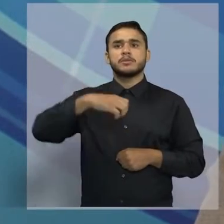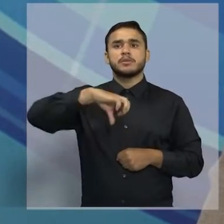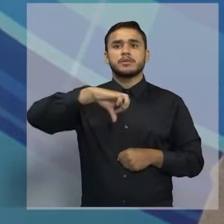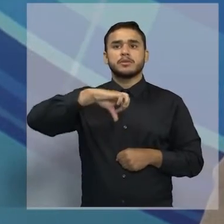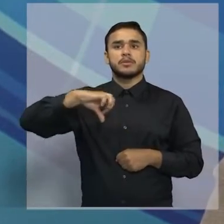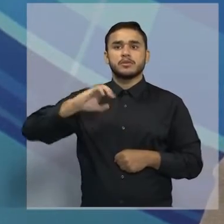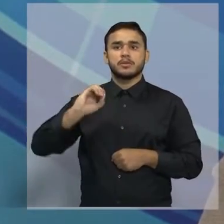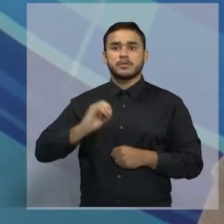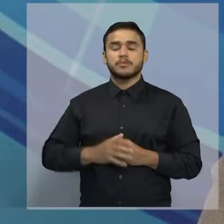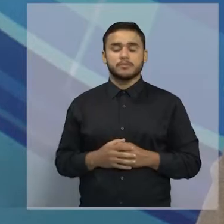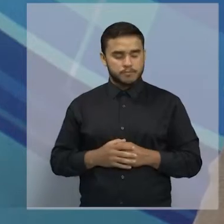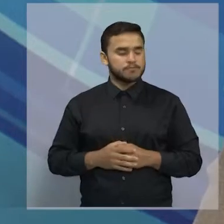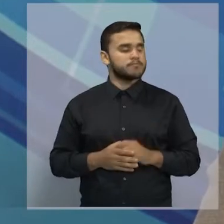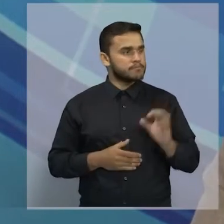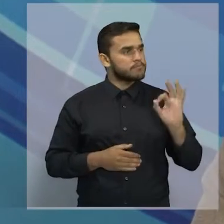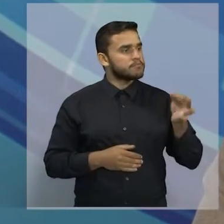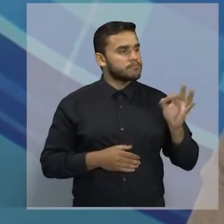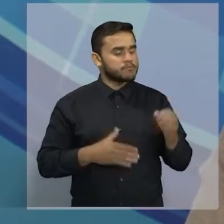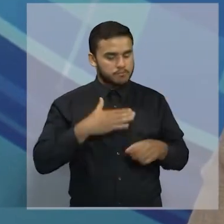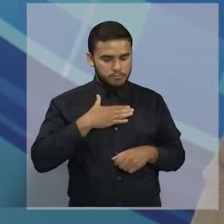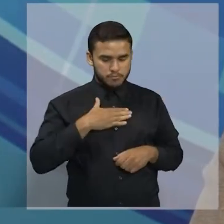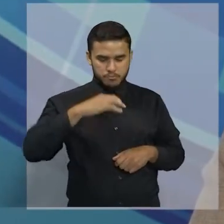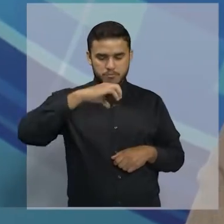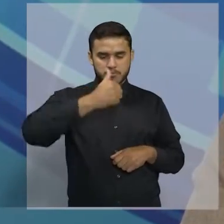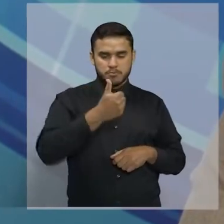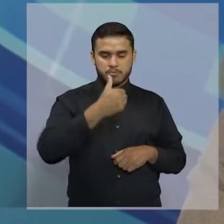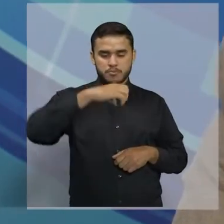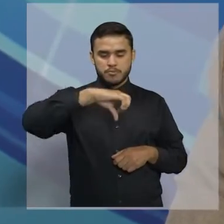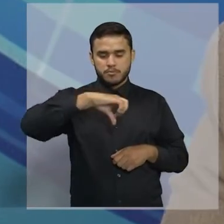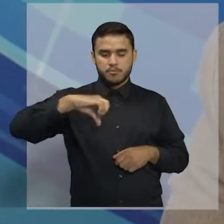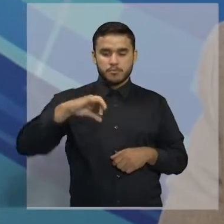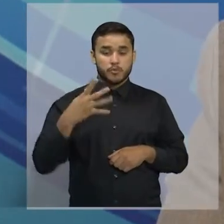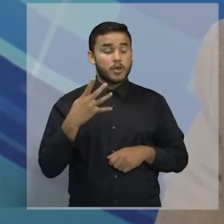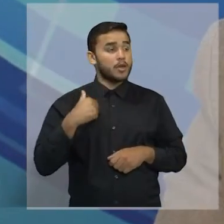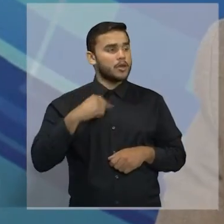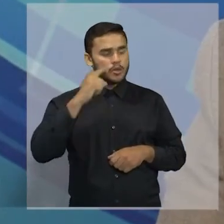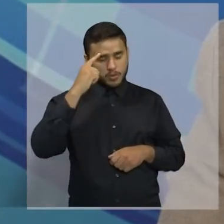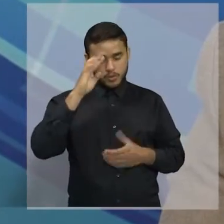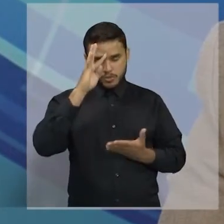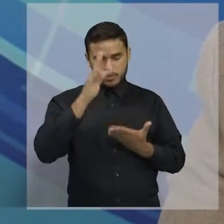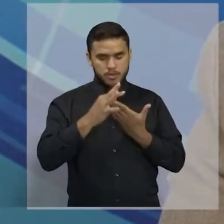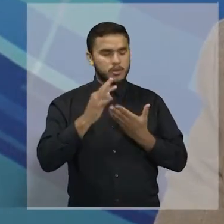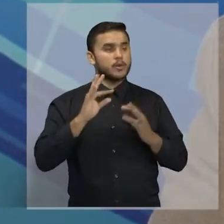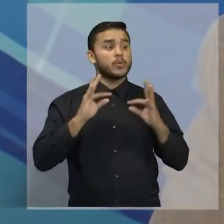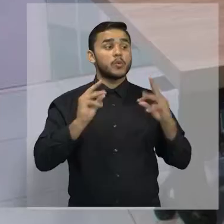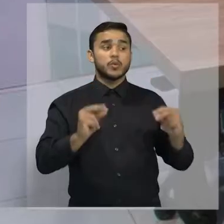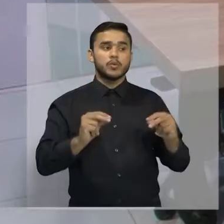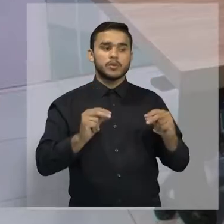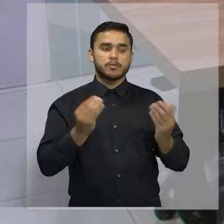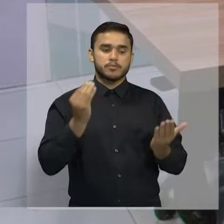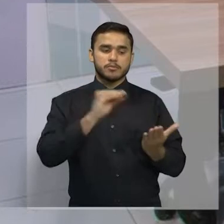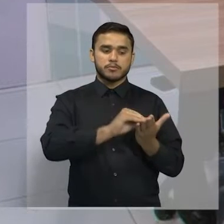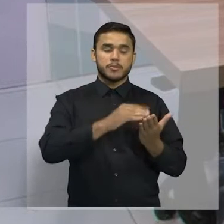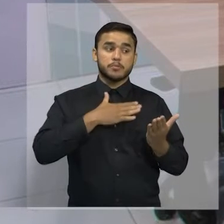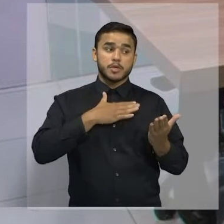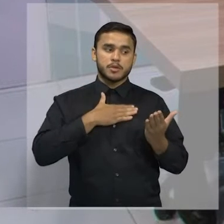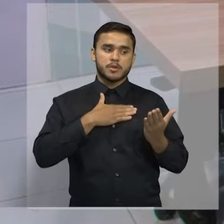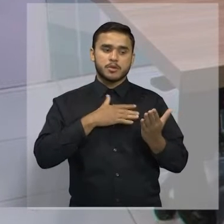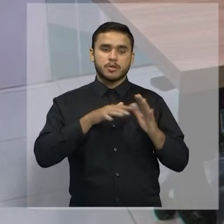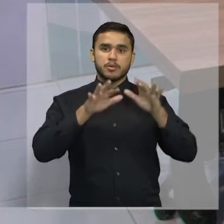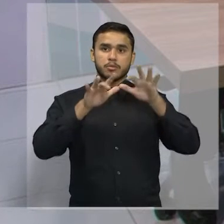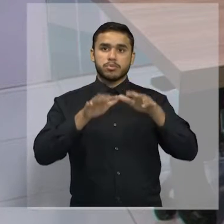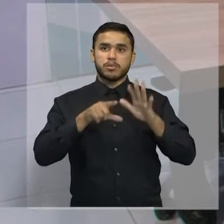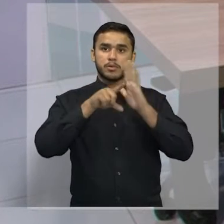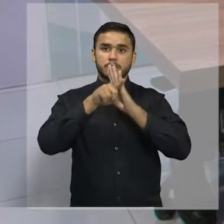em 94, na minha tese de doutorado, eu já tinha apontado que nós,